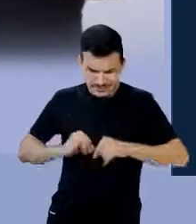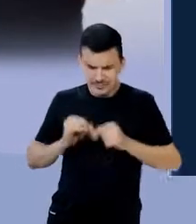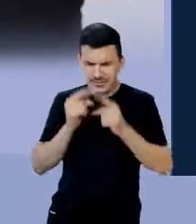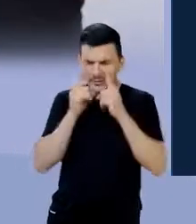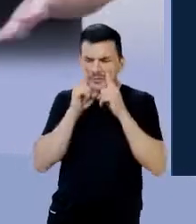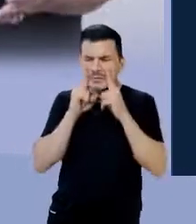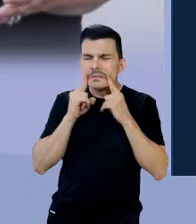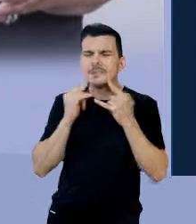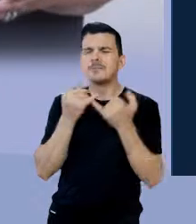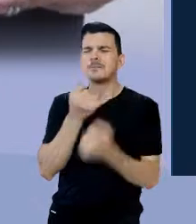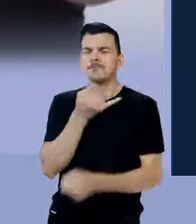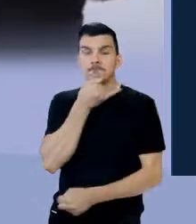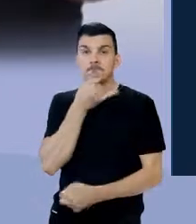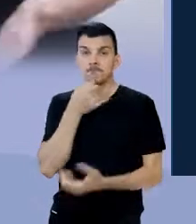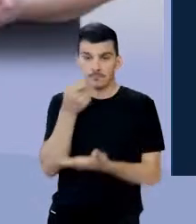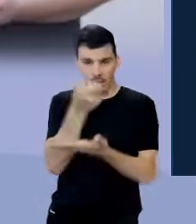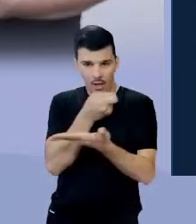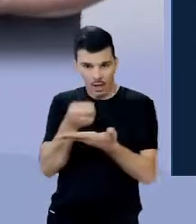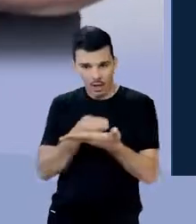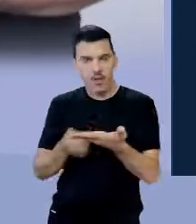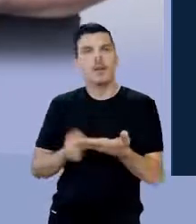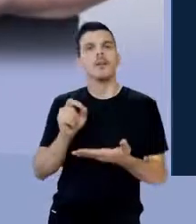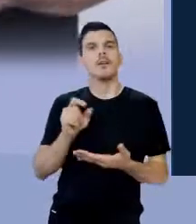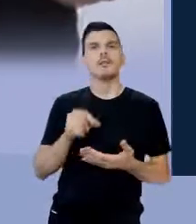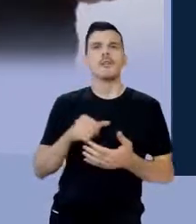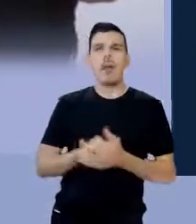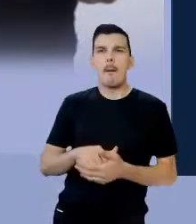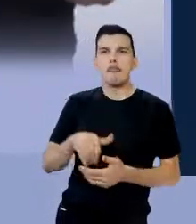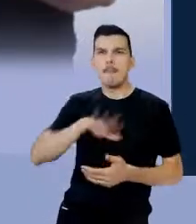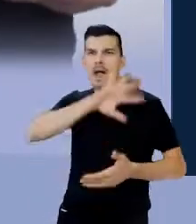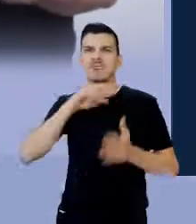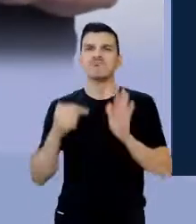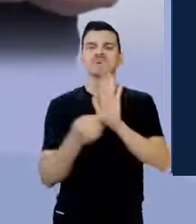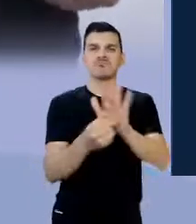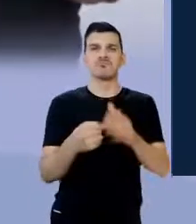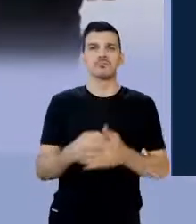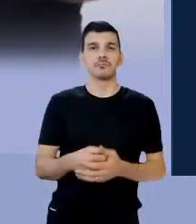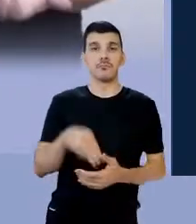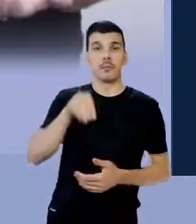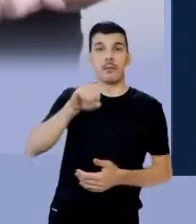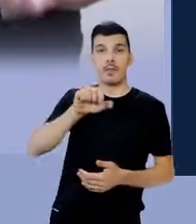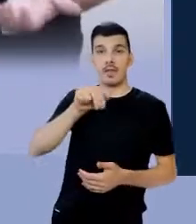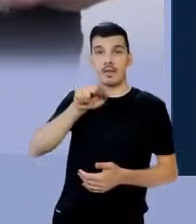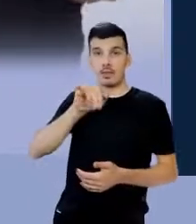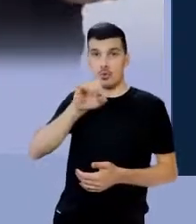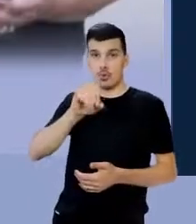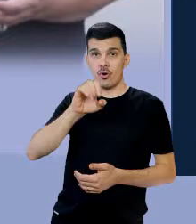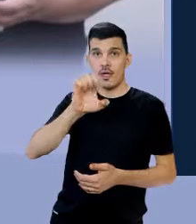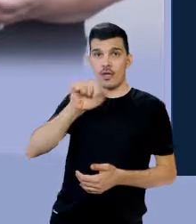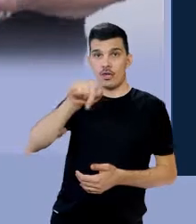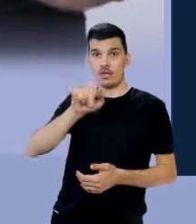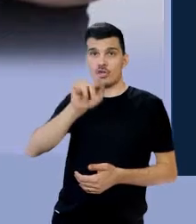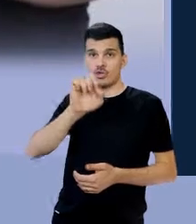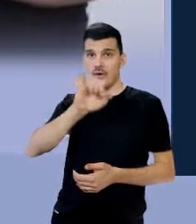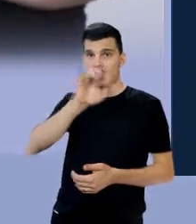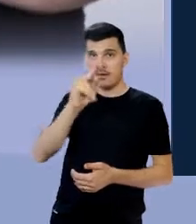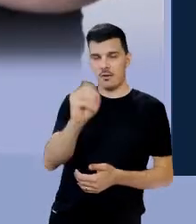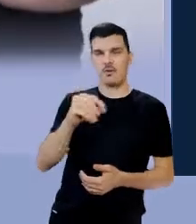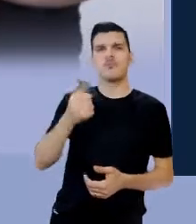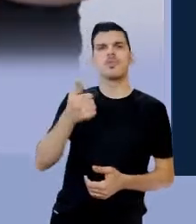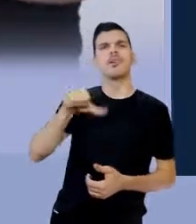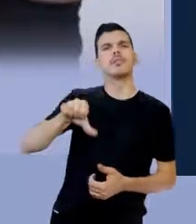miséria junto. As obras desse autor foram as mais expressivas: Menino do Engenho, feita